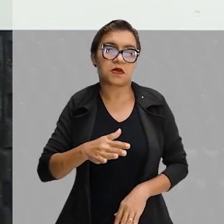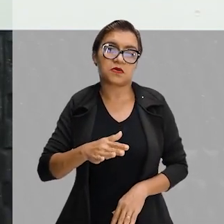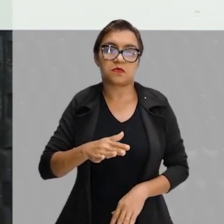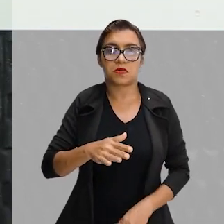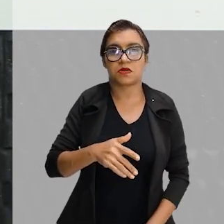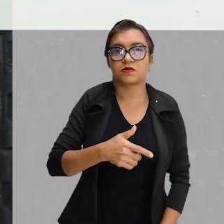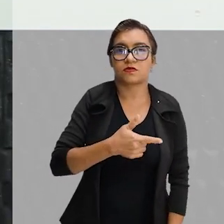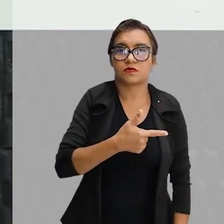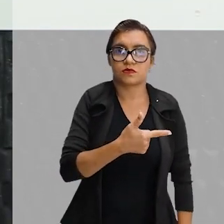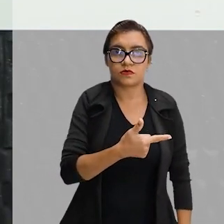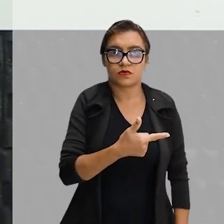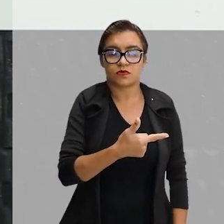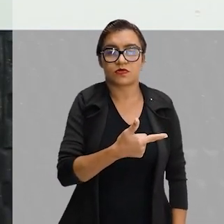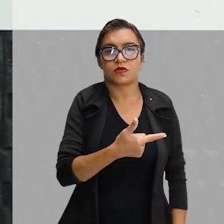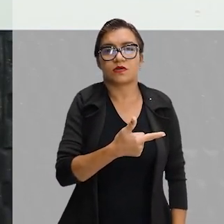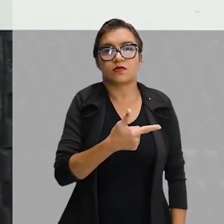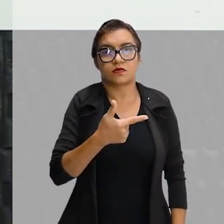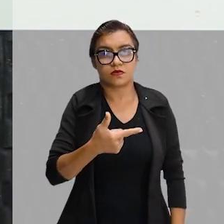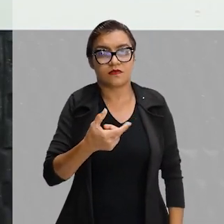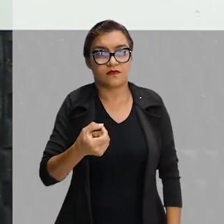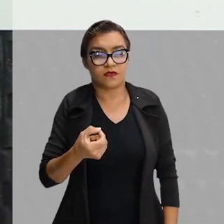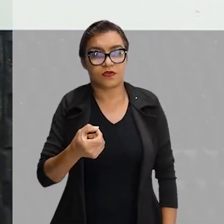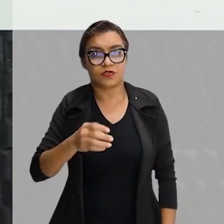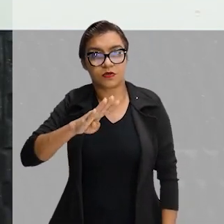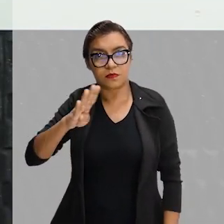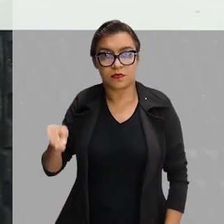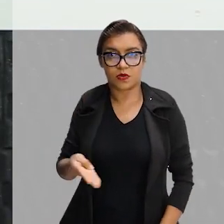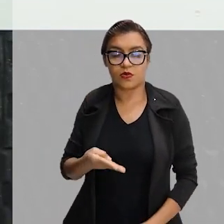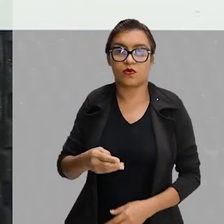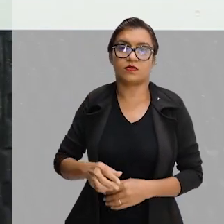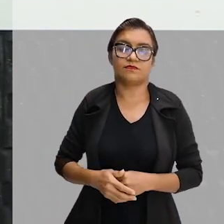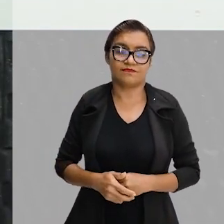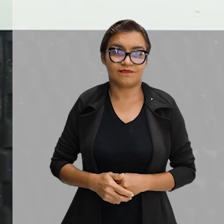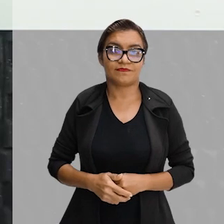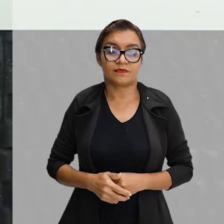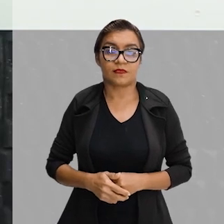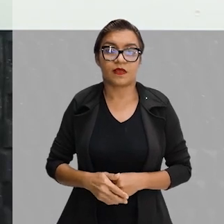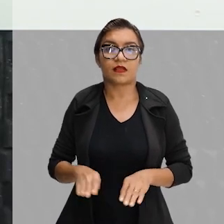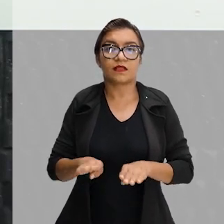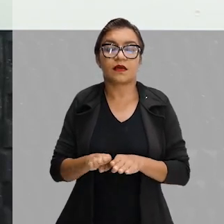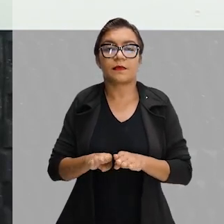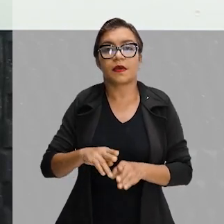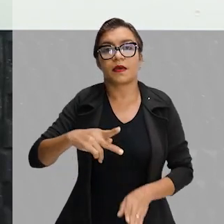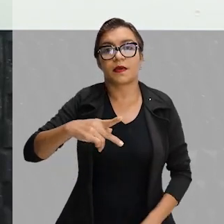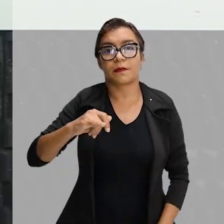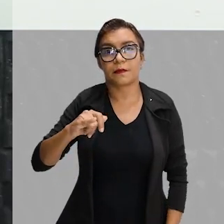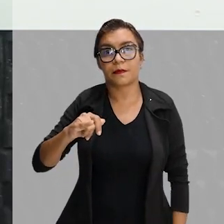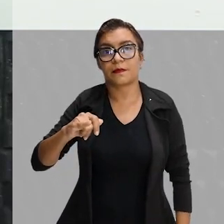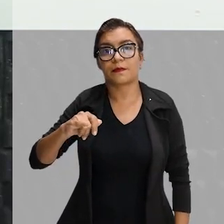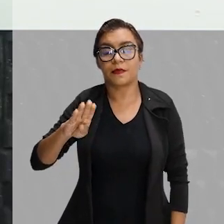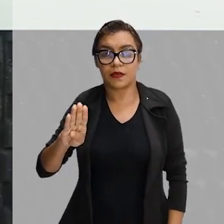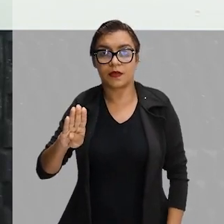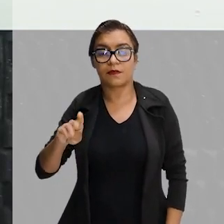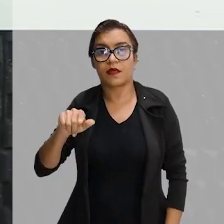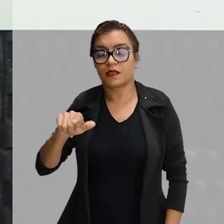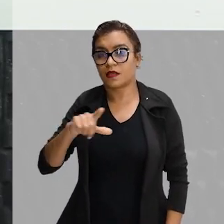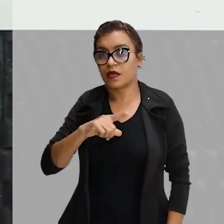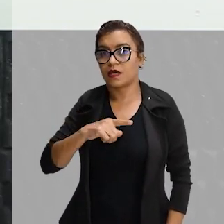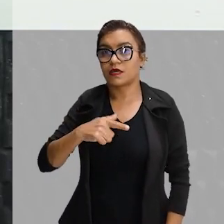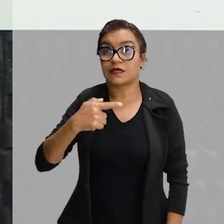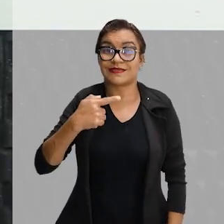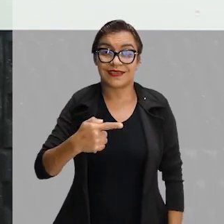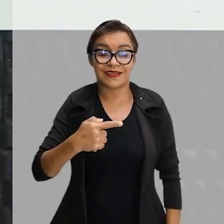dos 220 milhões, e um PIB que ultrapassa 7 trilhões de dólares. Né? 7 trilhões de dólares. A renda per